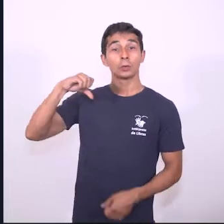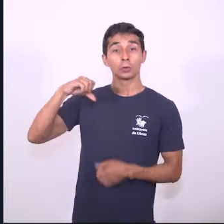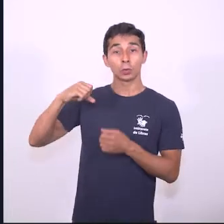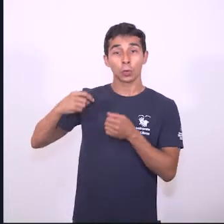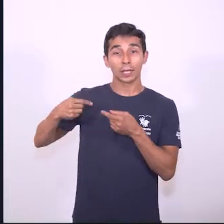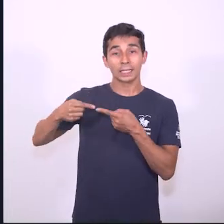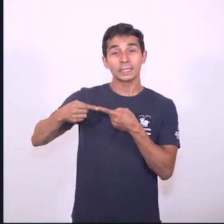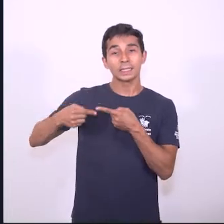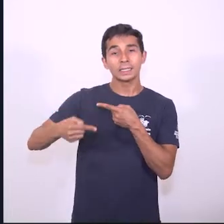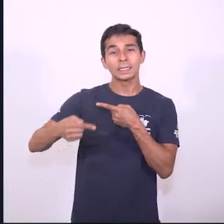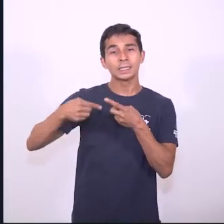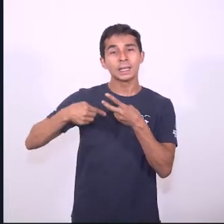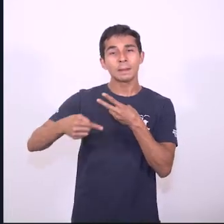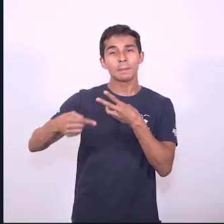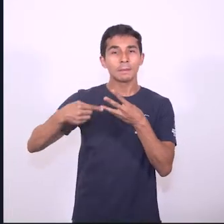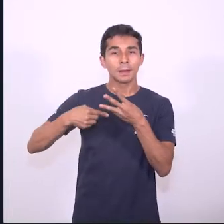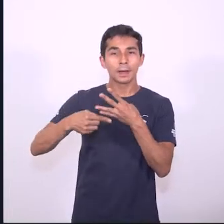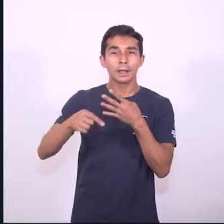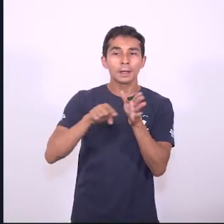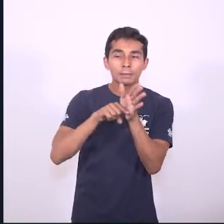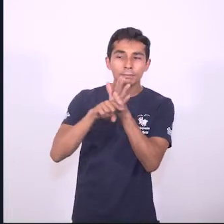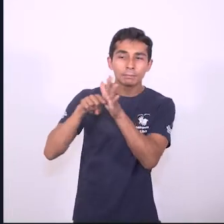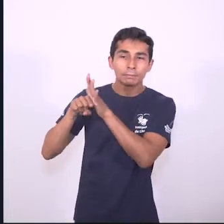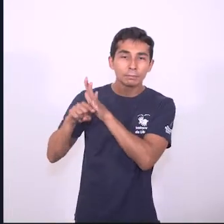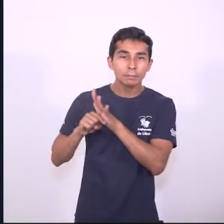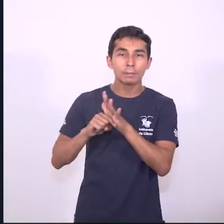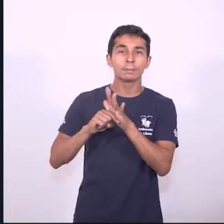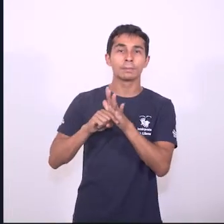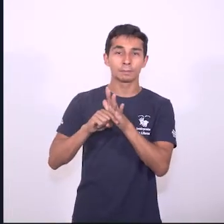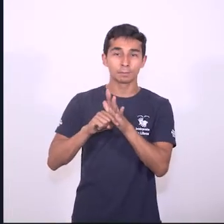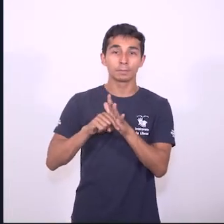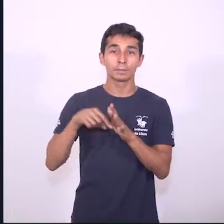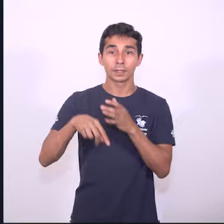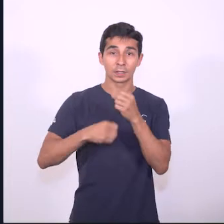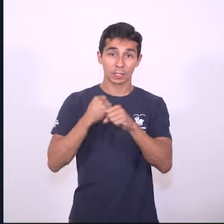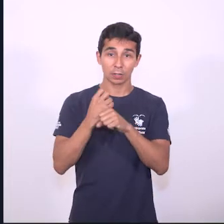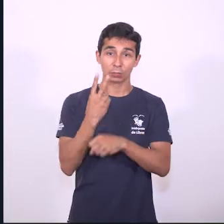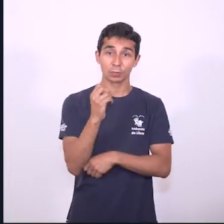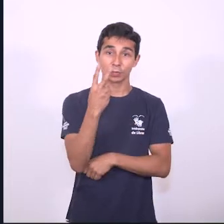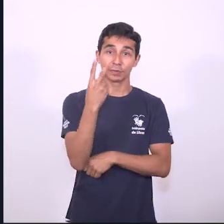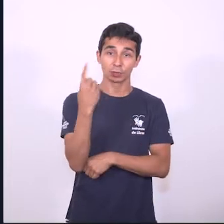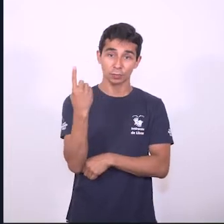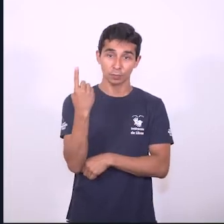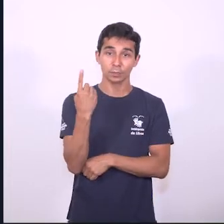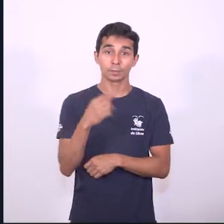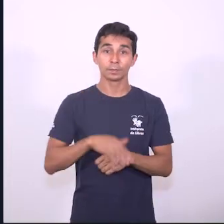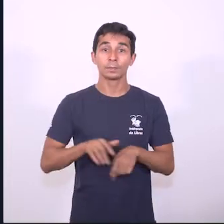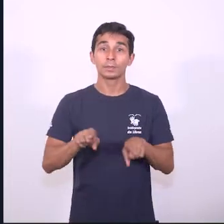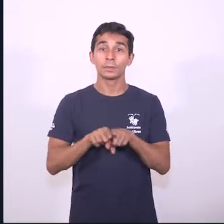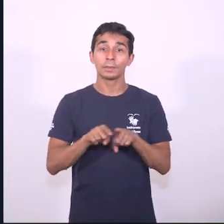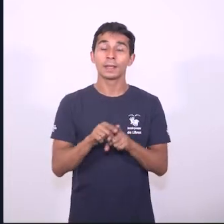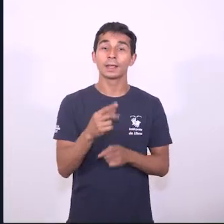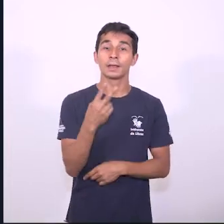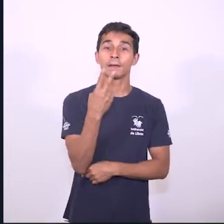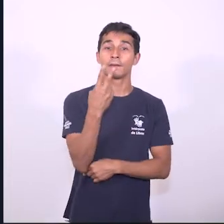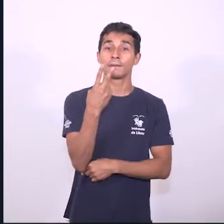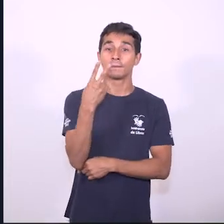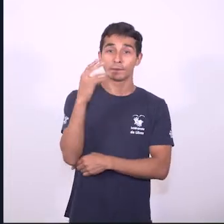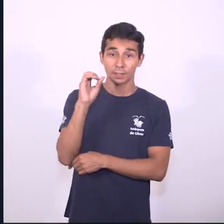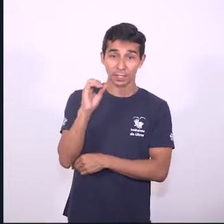2021, com a 20ª semana epidemiológica de 2020. Então,